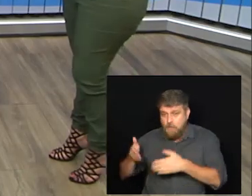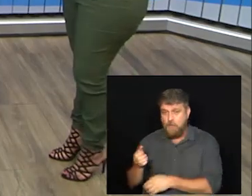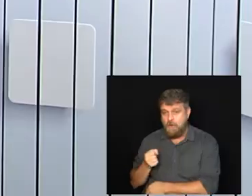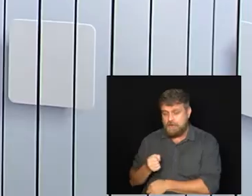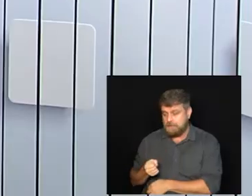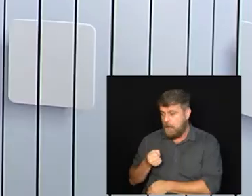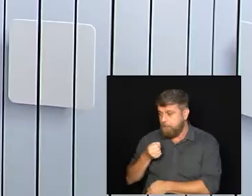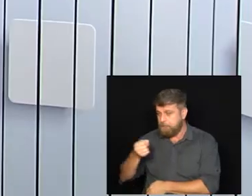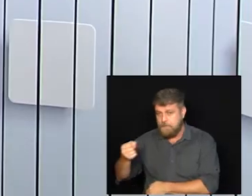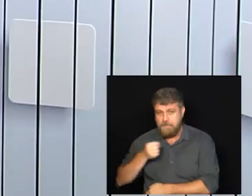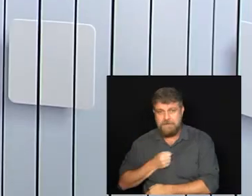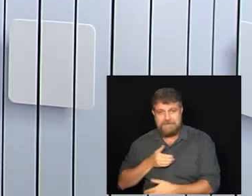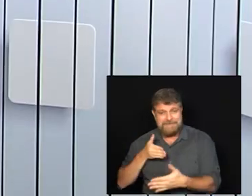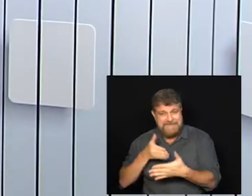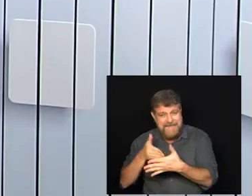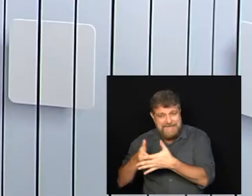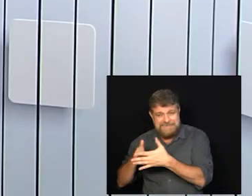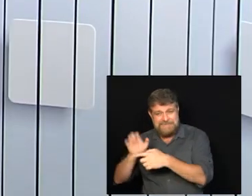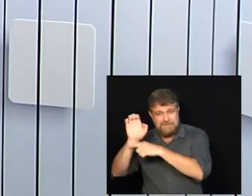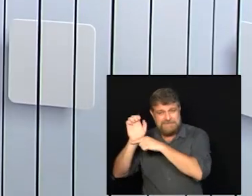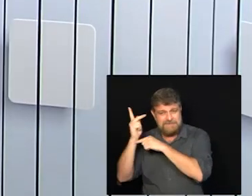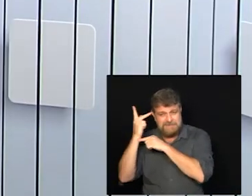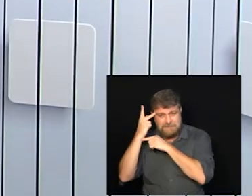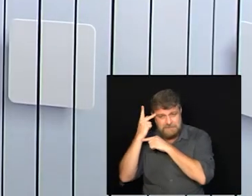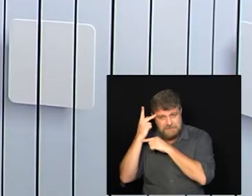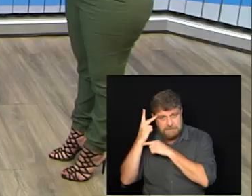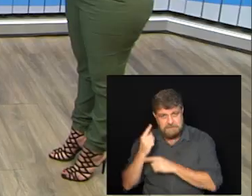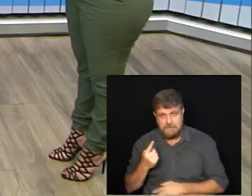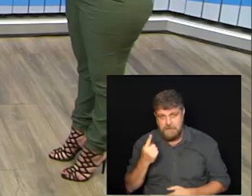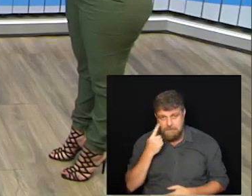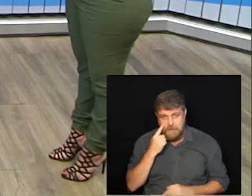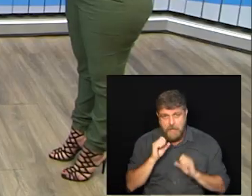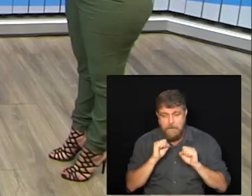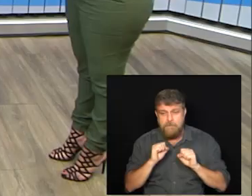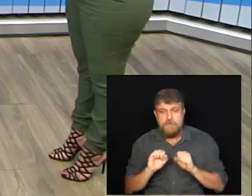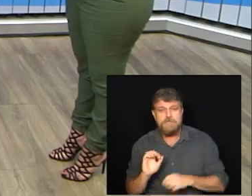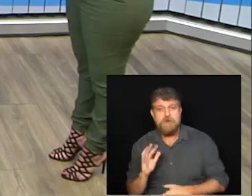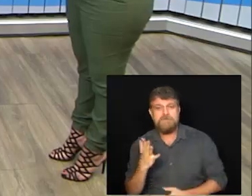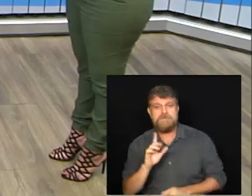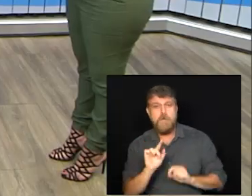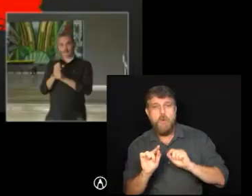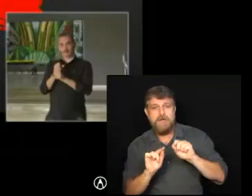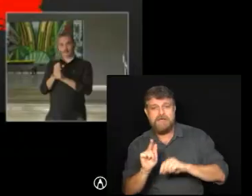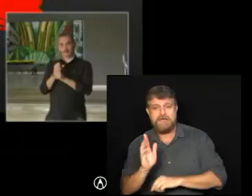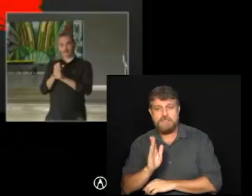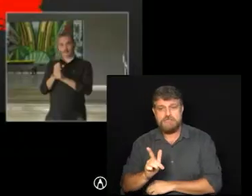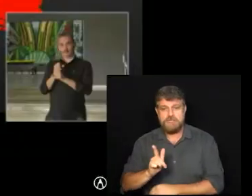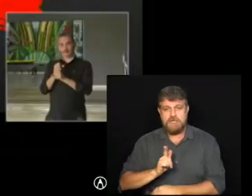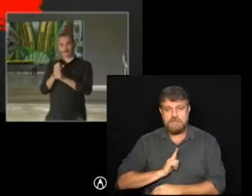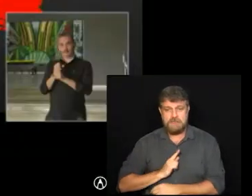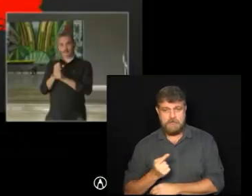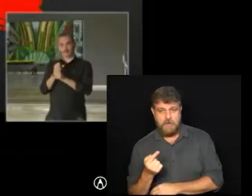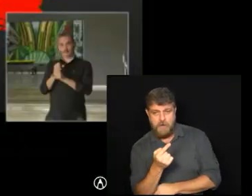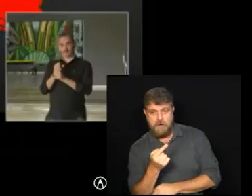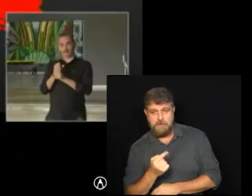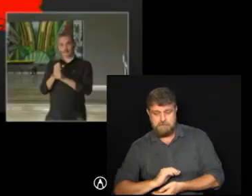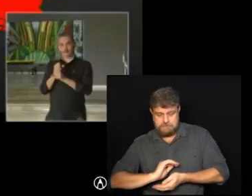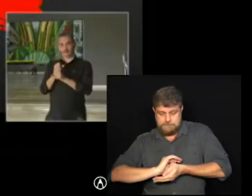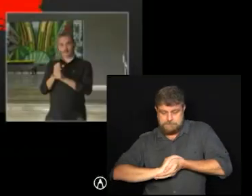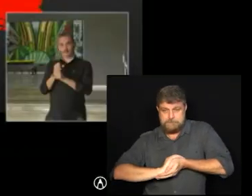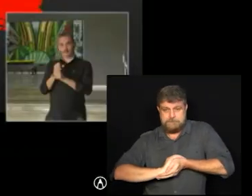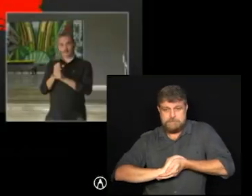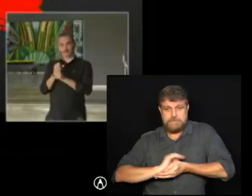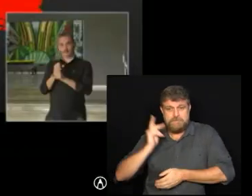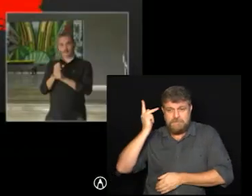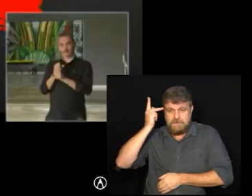e as restrições no estado de São Paulo. Se a gente tiver a possibilidade, olha só, já está aqui. Então, São Paulo, todo o